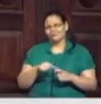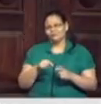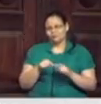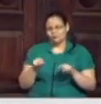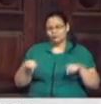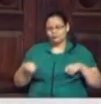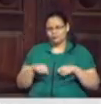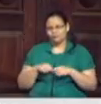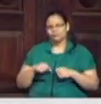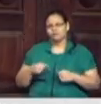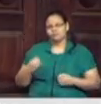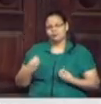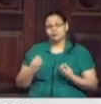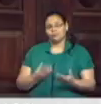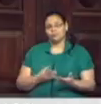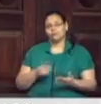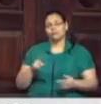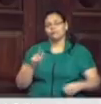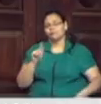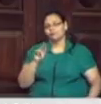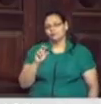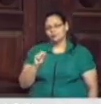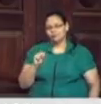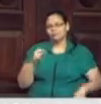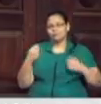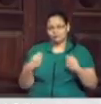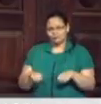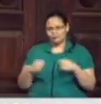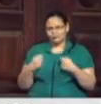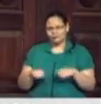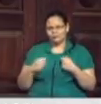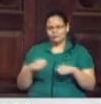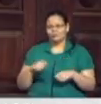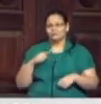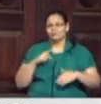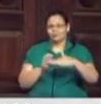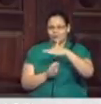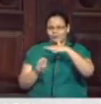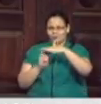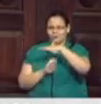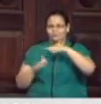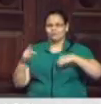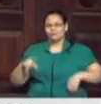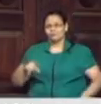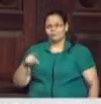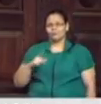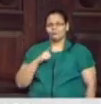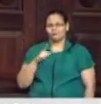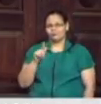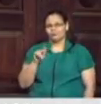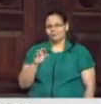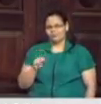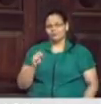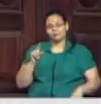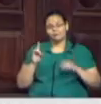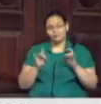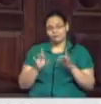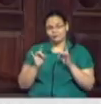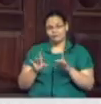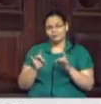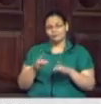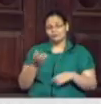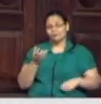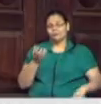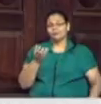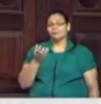o gás, porque a Petrobras, ela detém o gás e ela comercializa para quem quer. Eu lembro bem